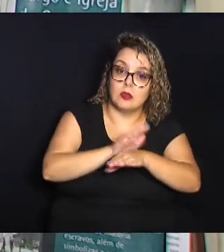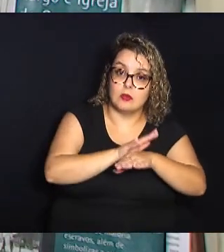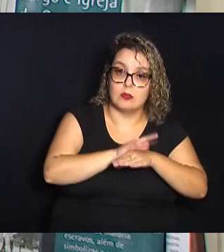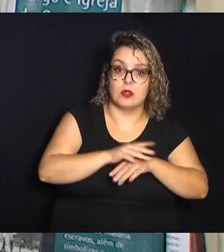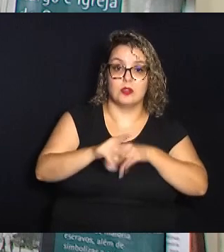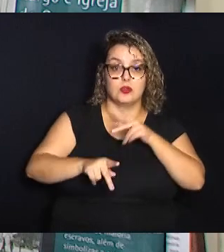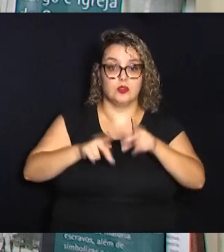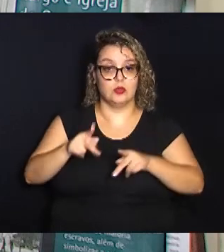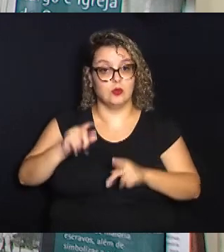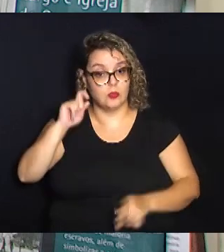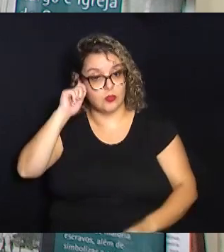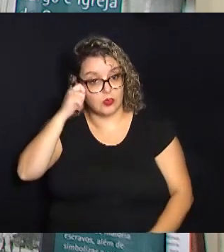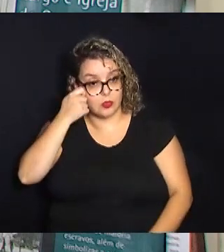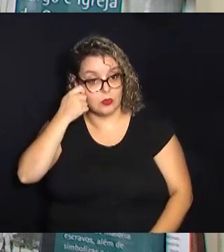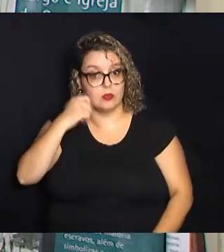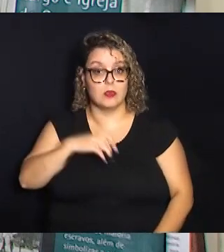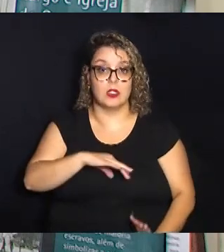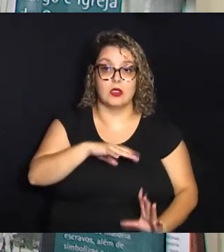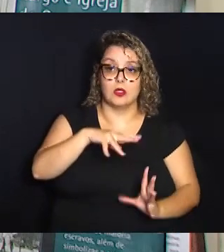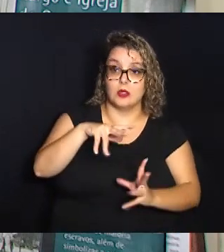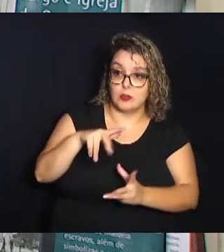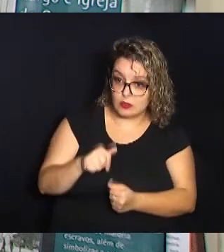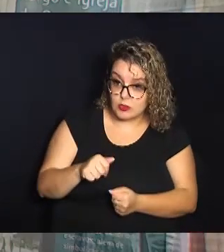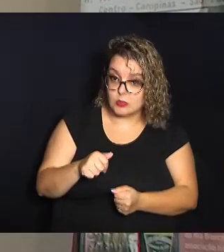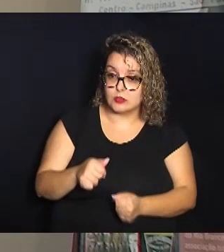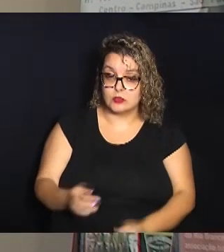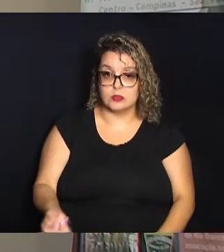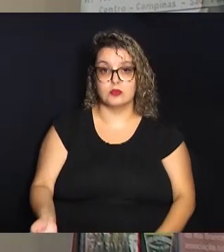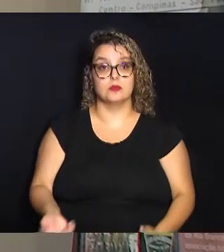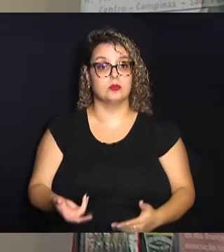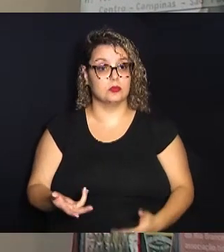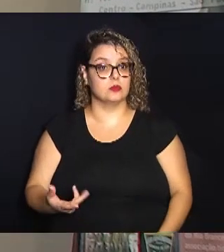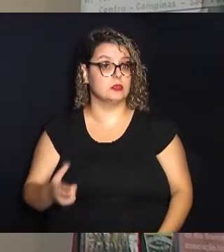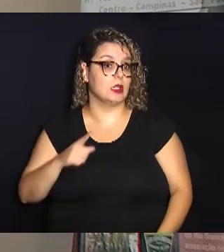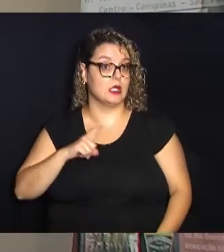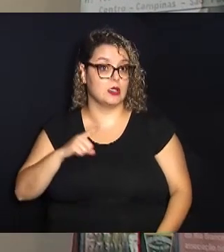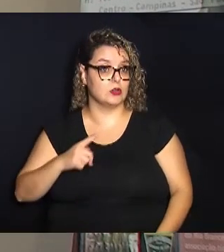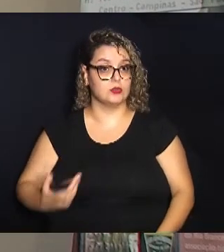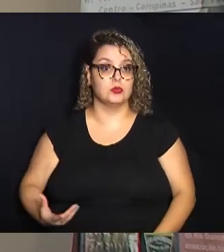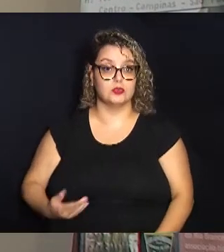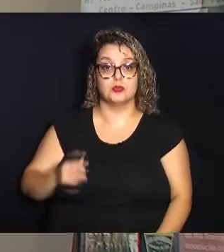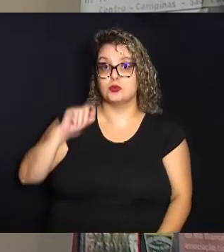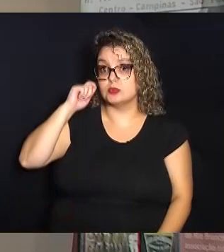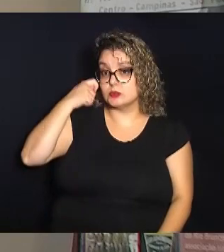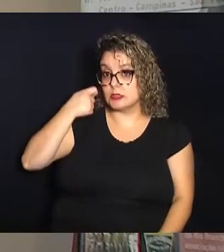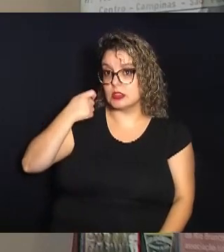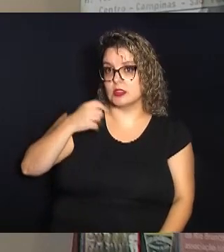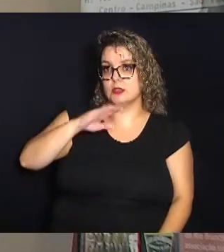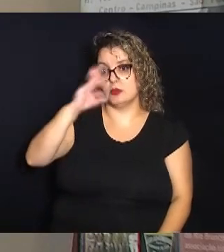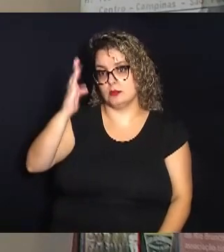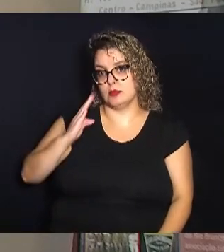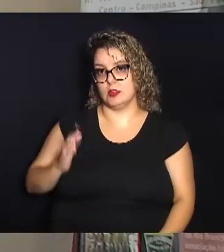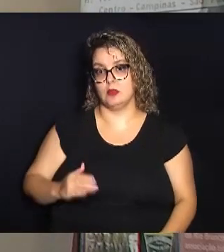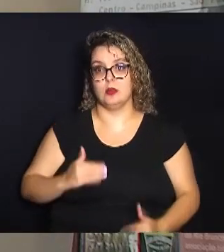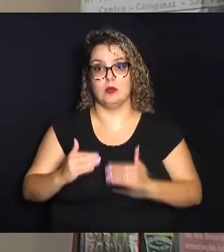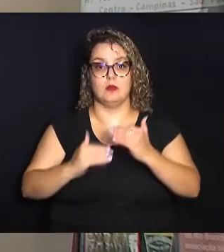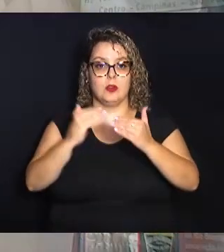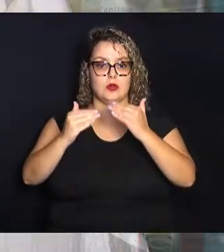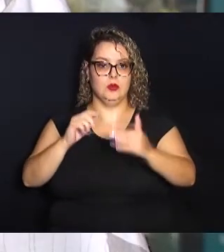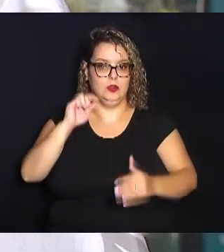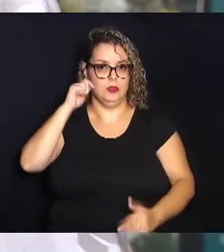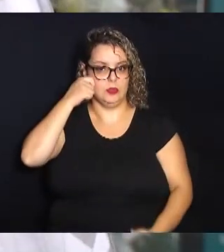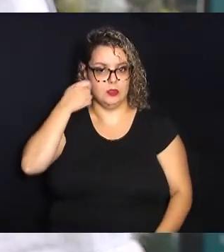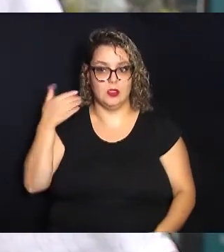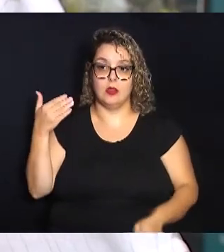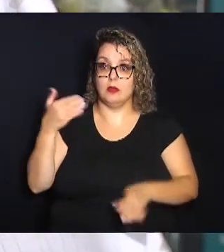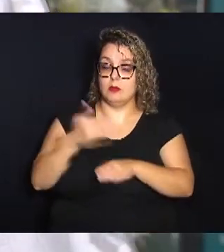contribuição do povo africano para o mundo eh da do da presença do negro no Brasil a construção